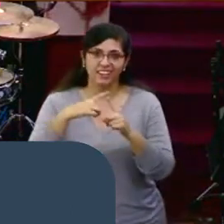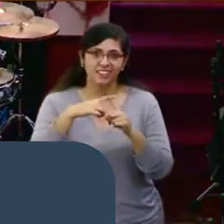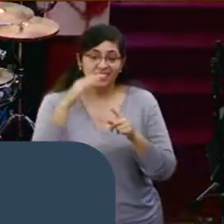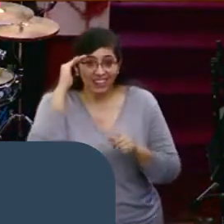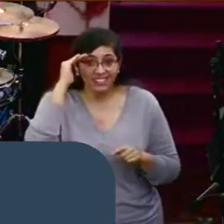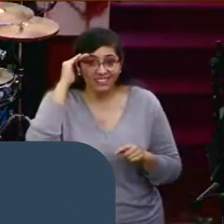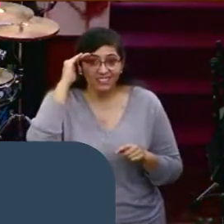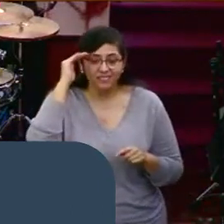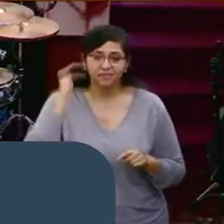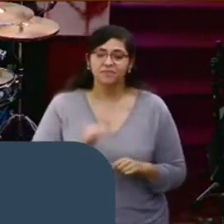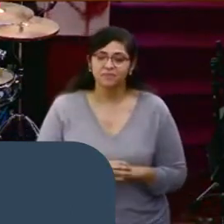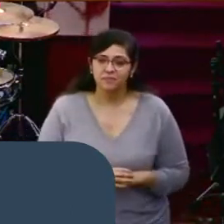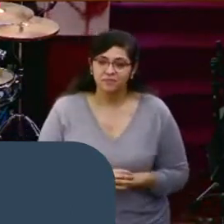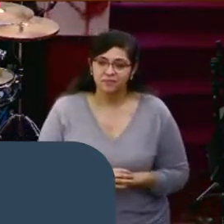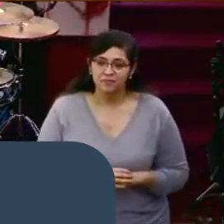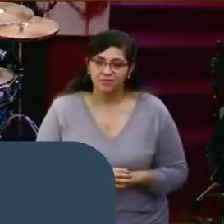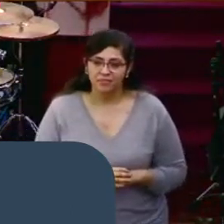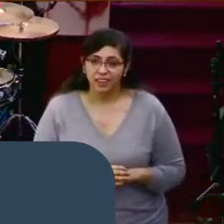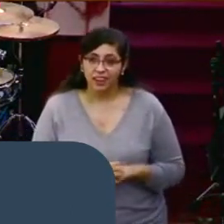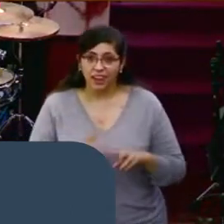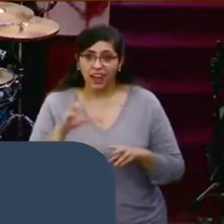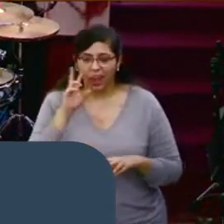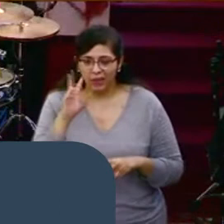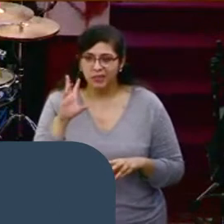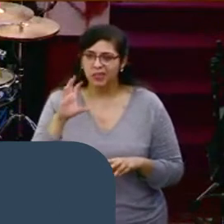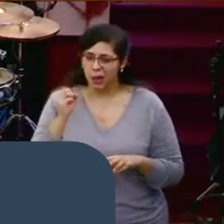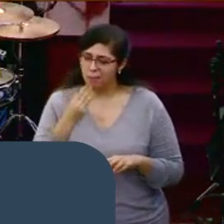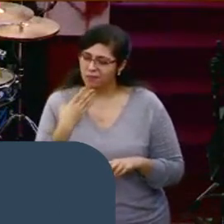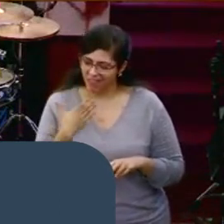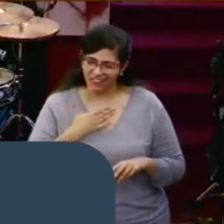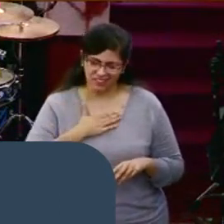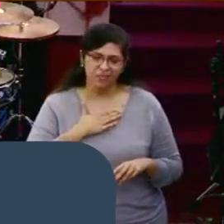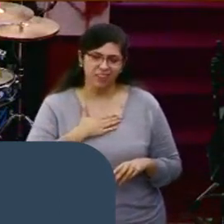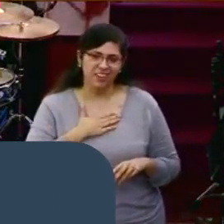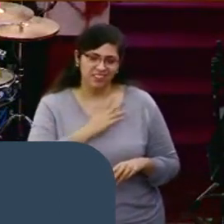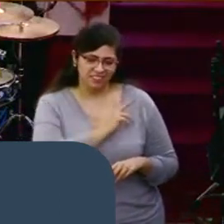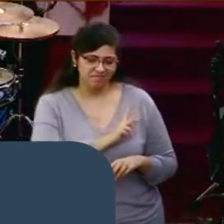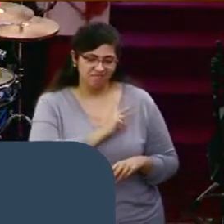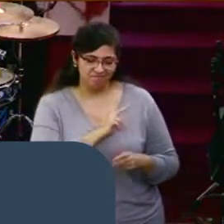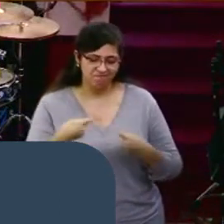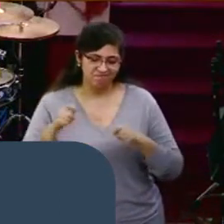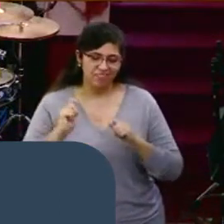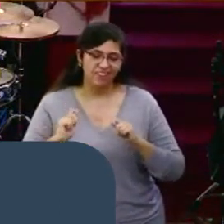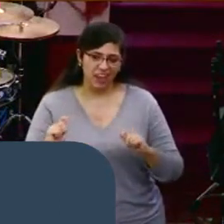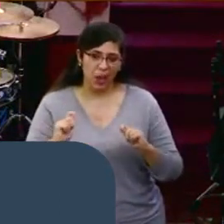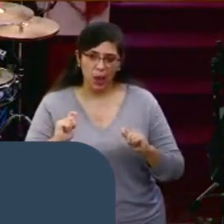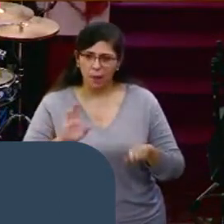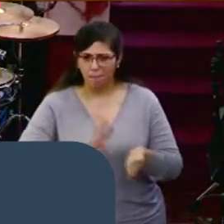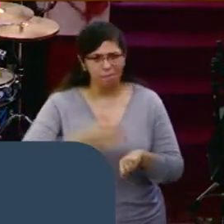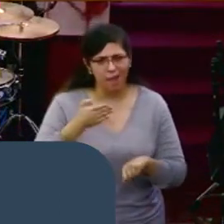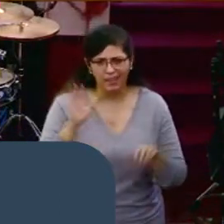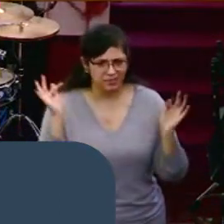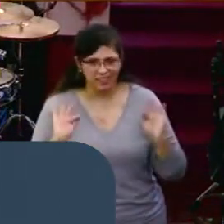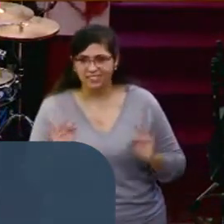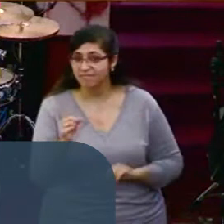então eu vejo isso na sua bondade para comigo mas não é que isso está me fazendo mais feliz do que eu já era